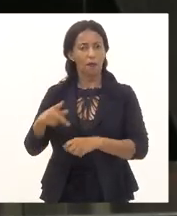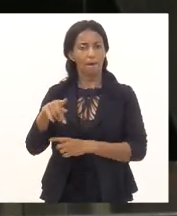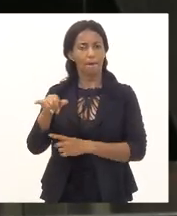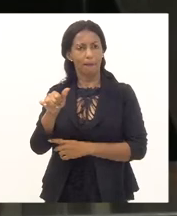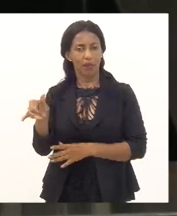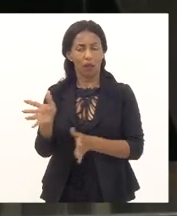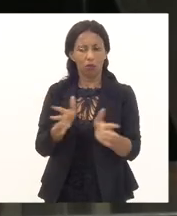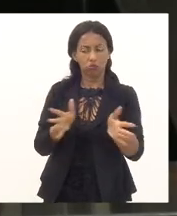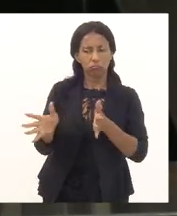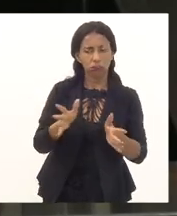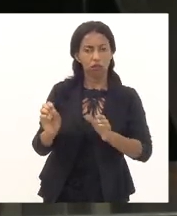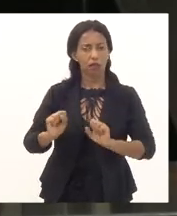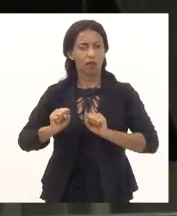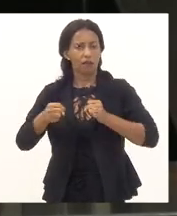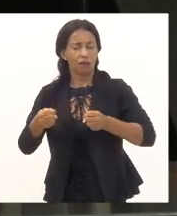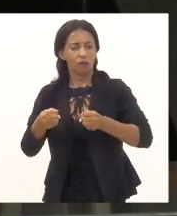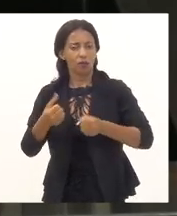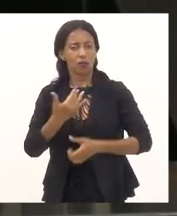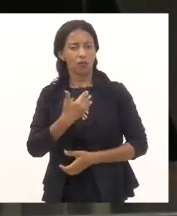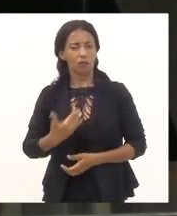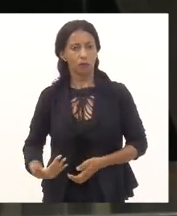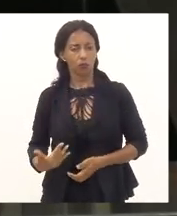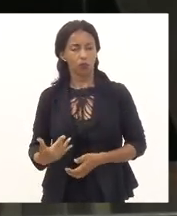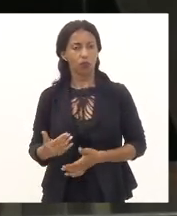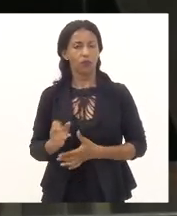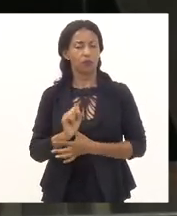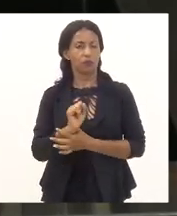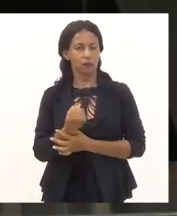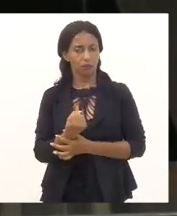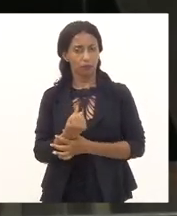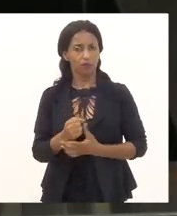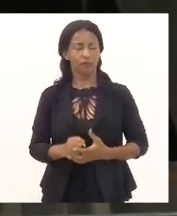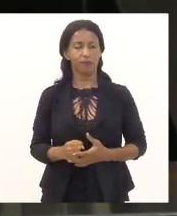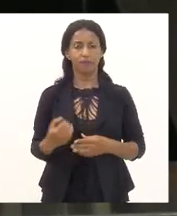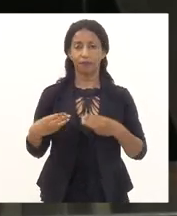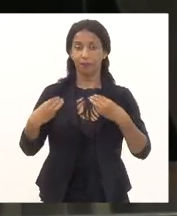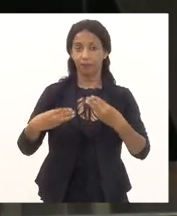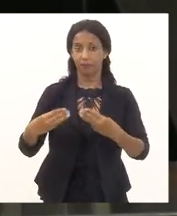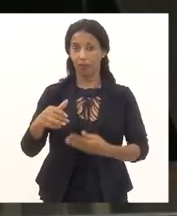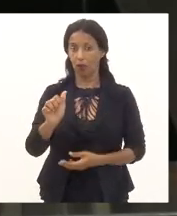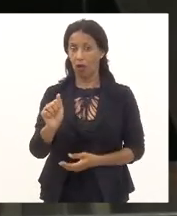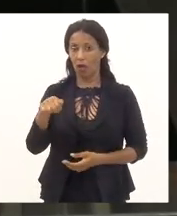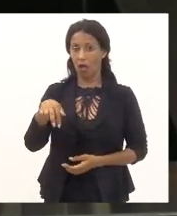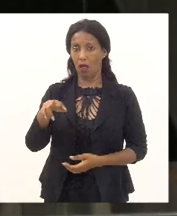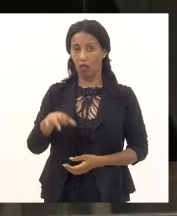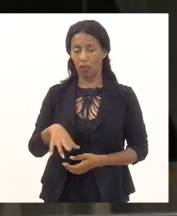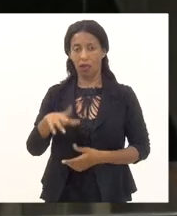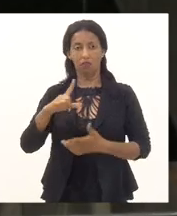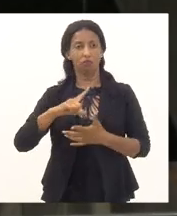e articulação das forças de segurança pública do país. O ministro André Mendonça elegeu